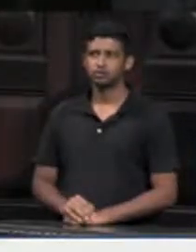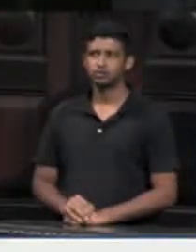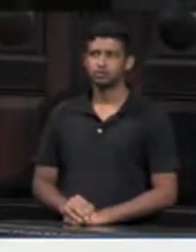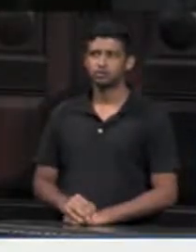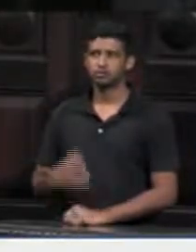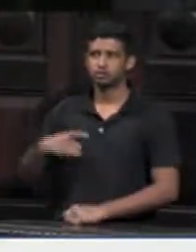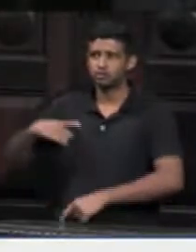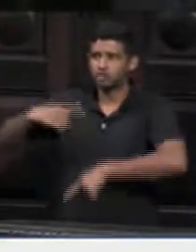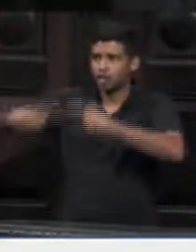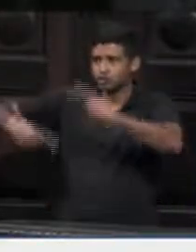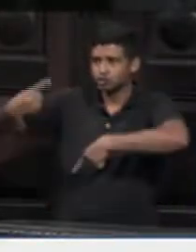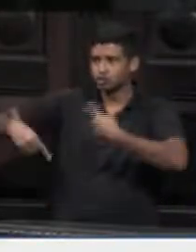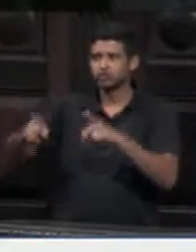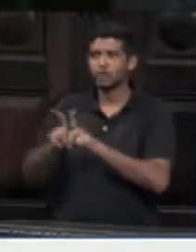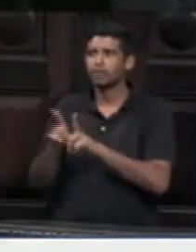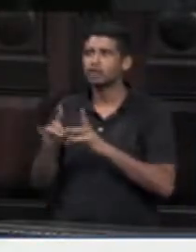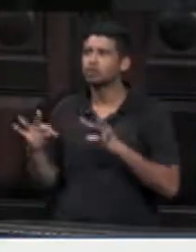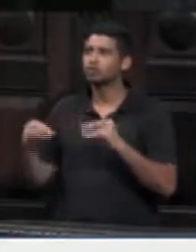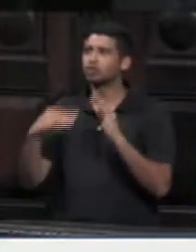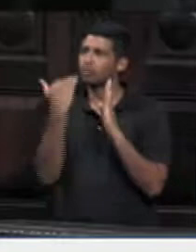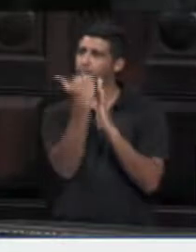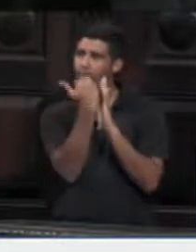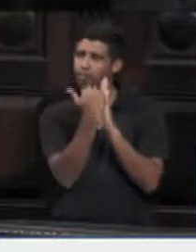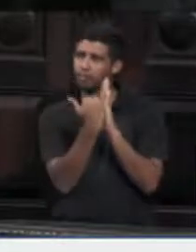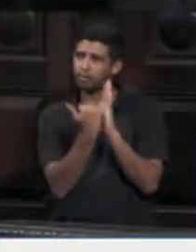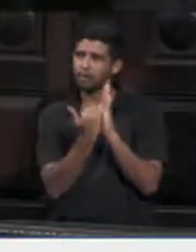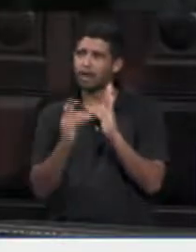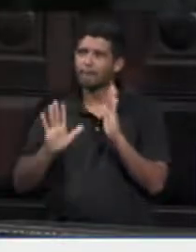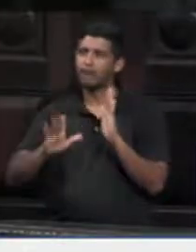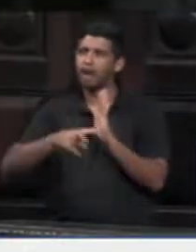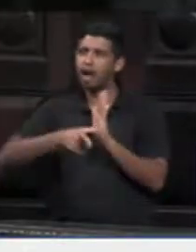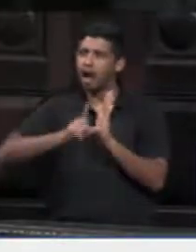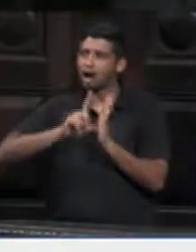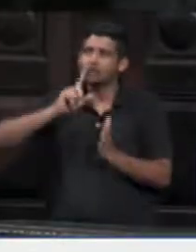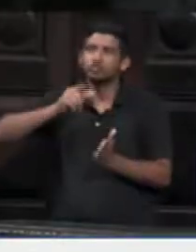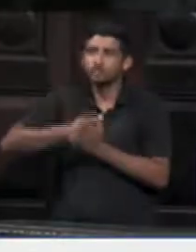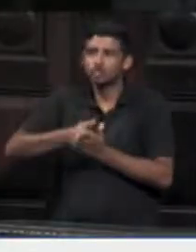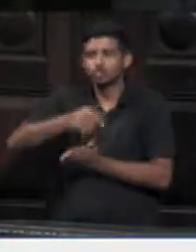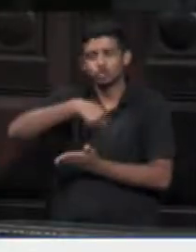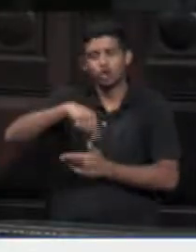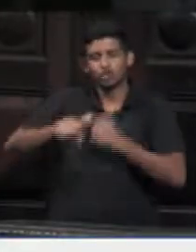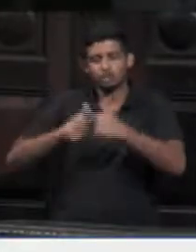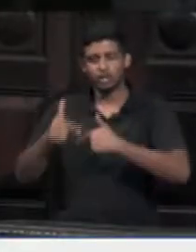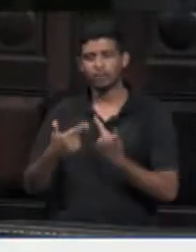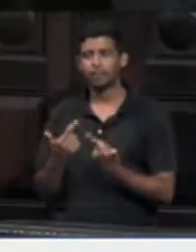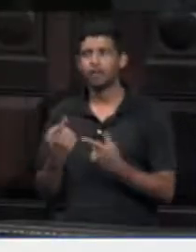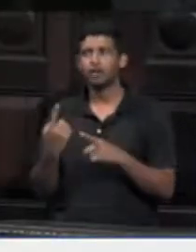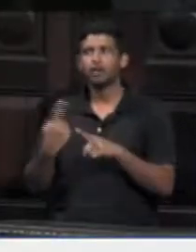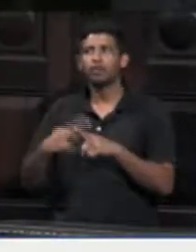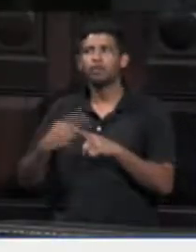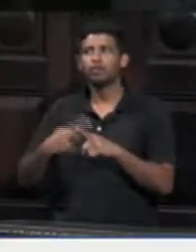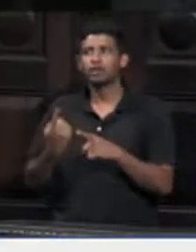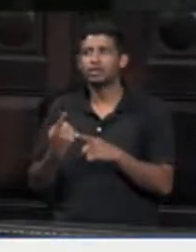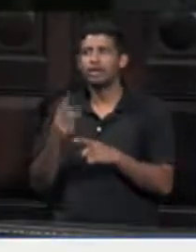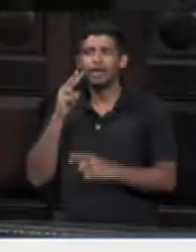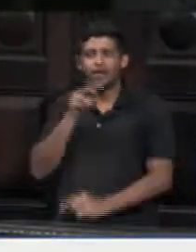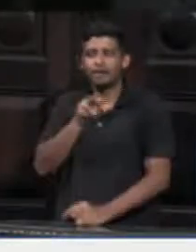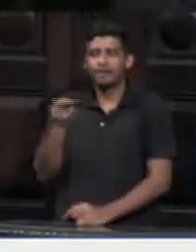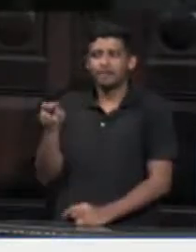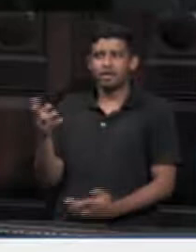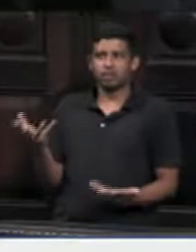sobre todas as etapas antes de chegar de decisão de execução. Hoje não se cogita